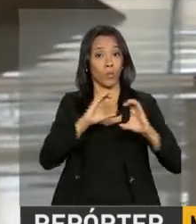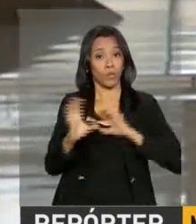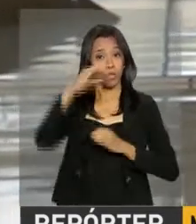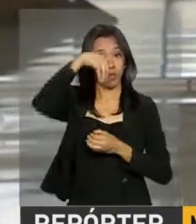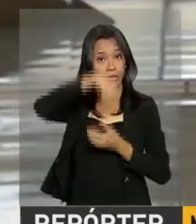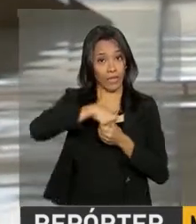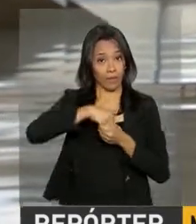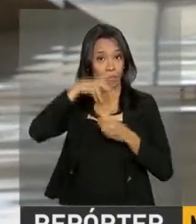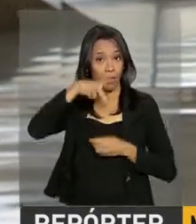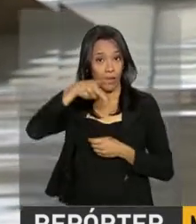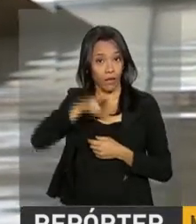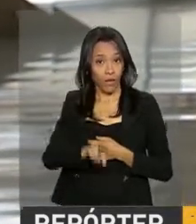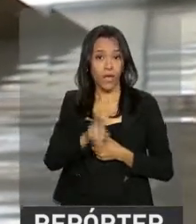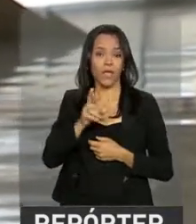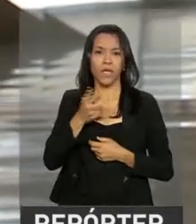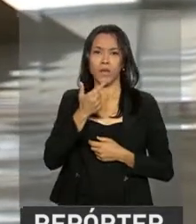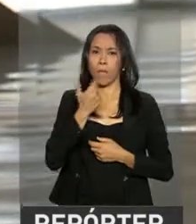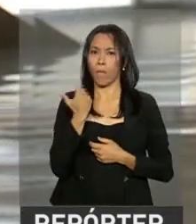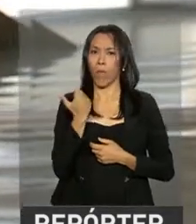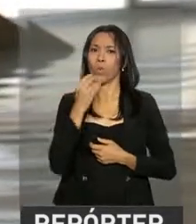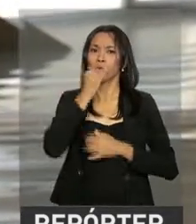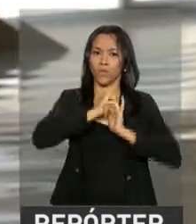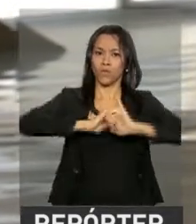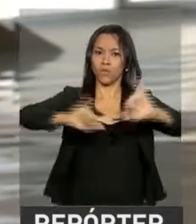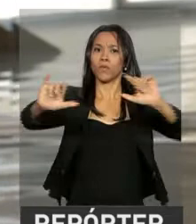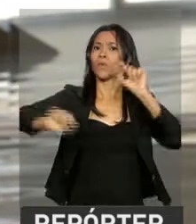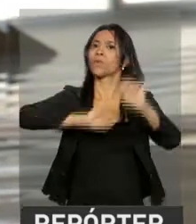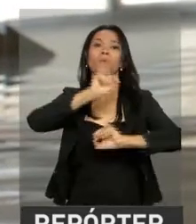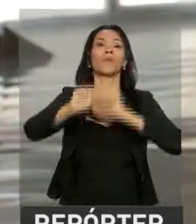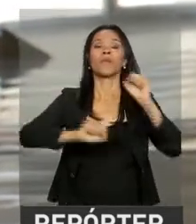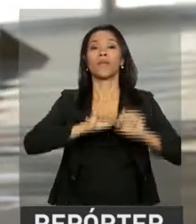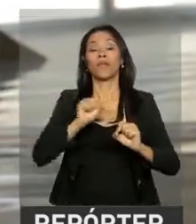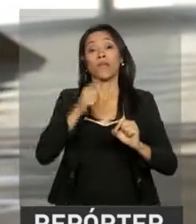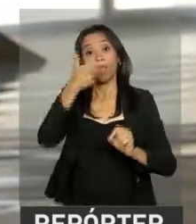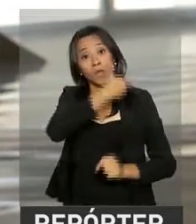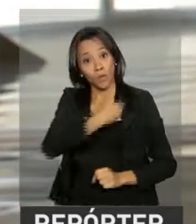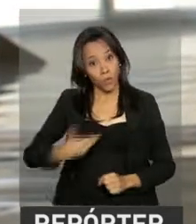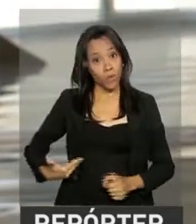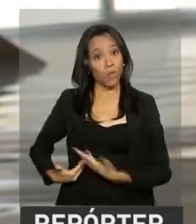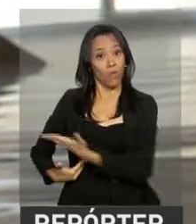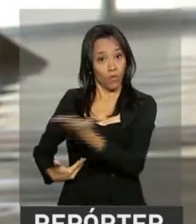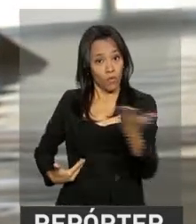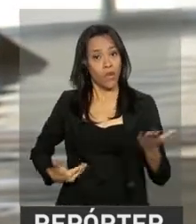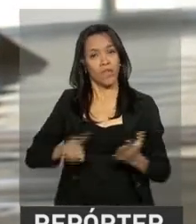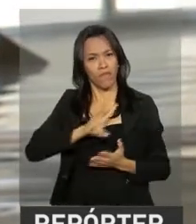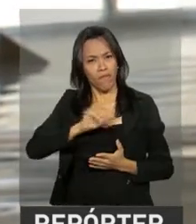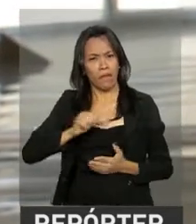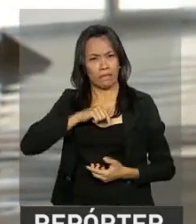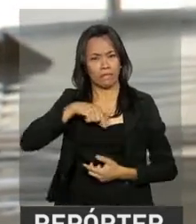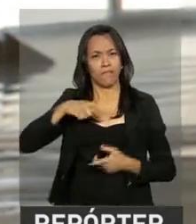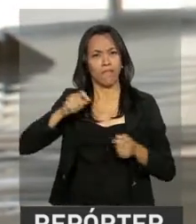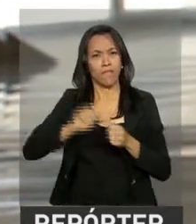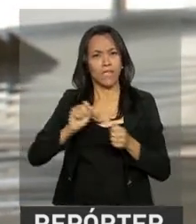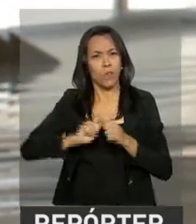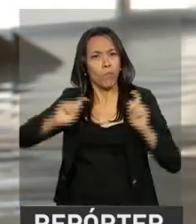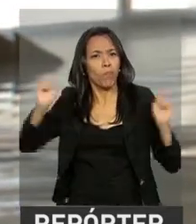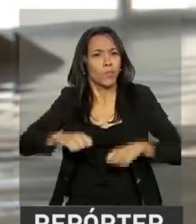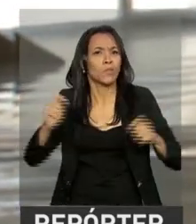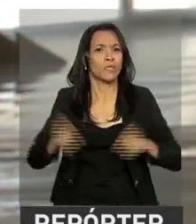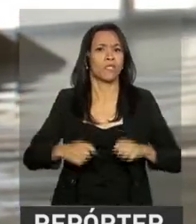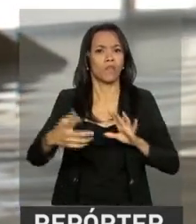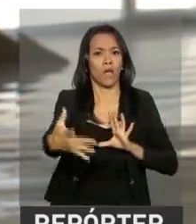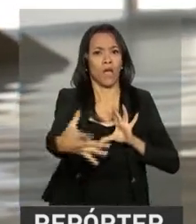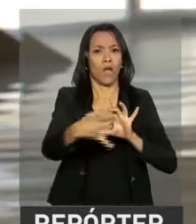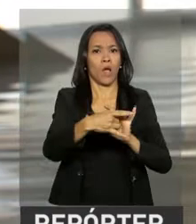república divulgou há pouco uma nota informando que o governo fará o possível julgar a base aliada